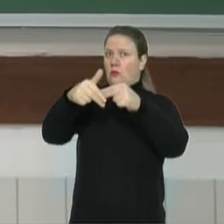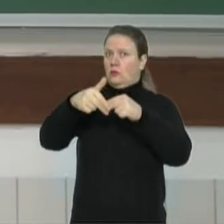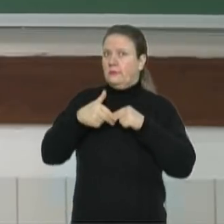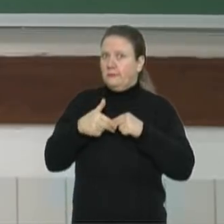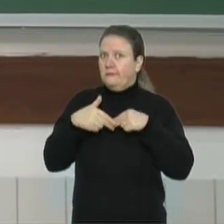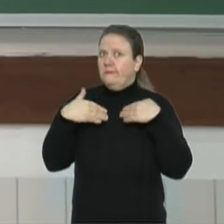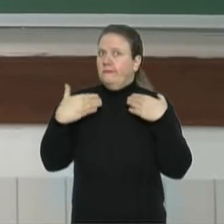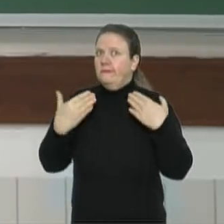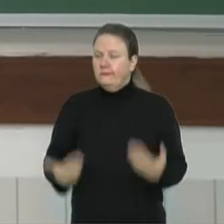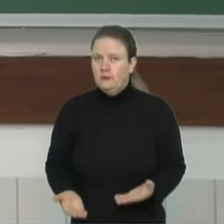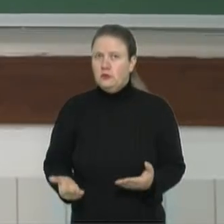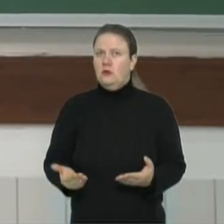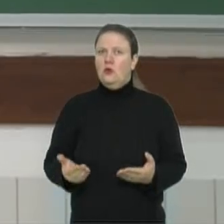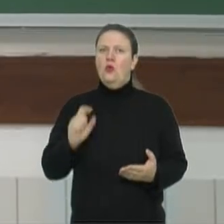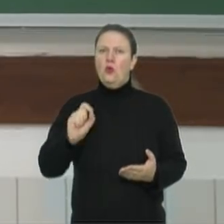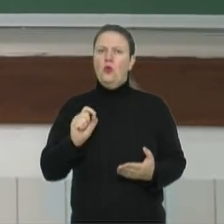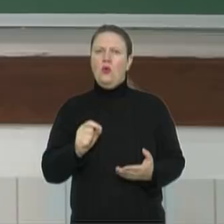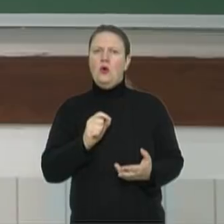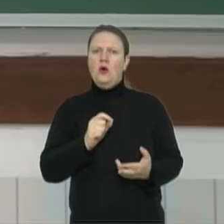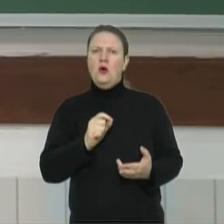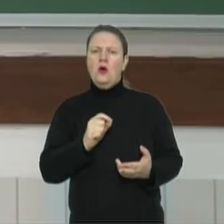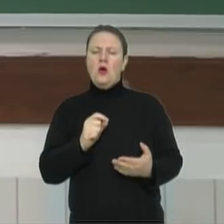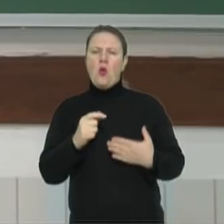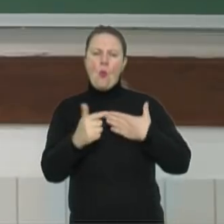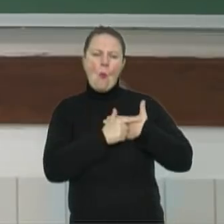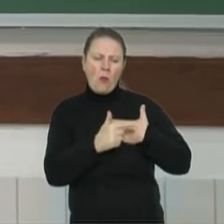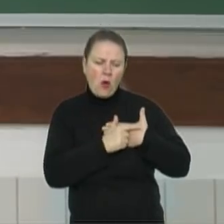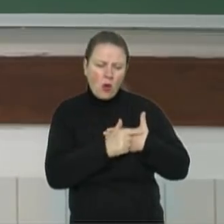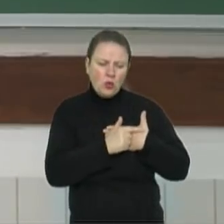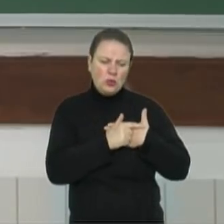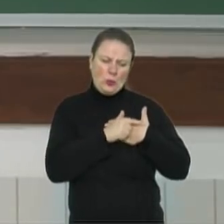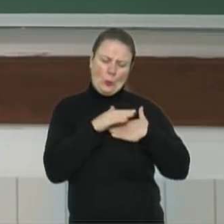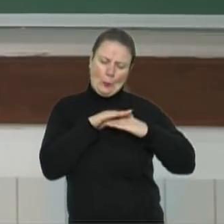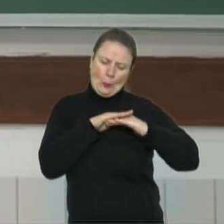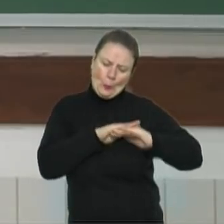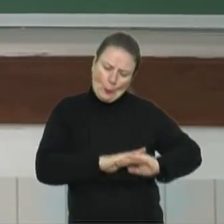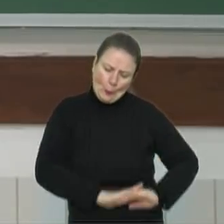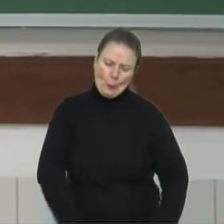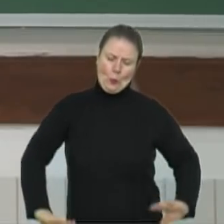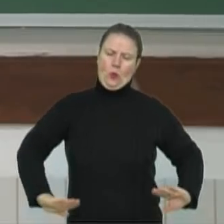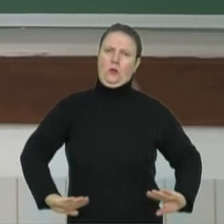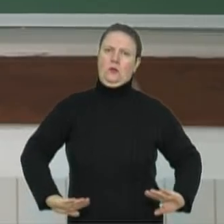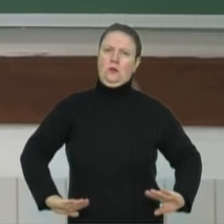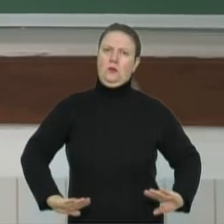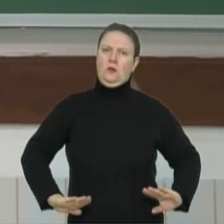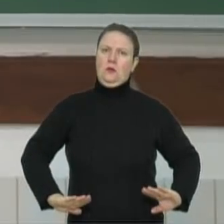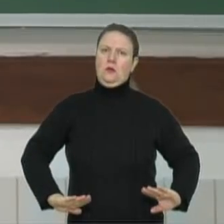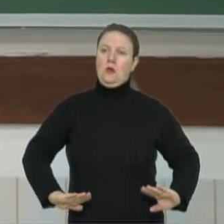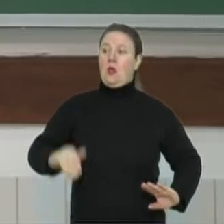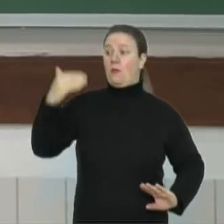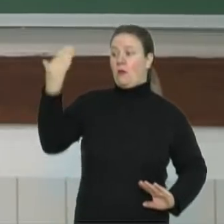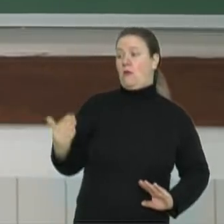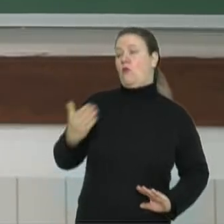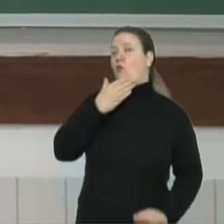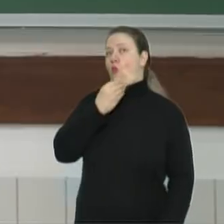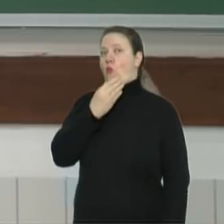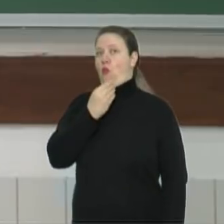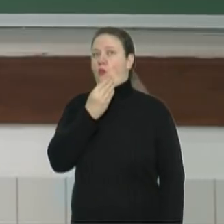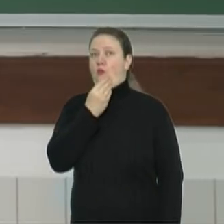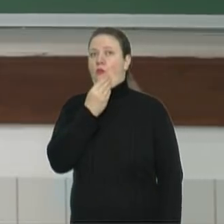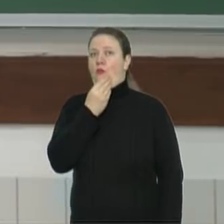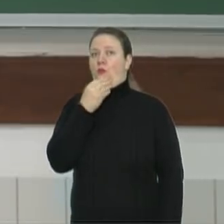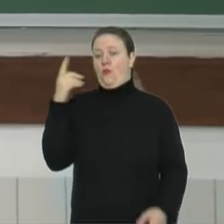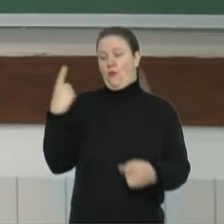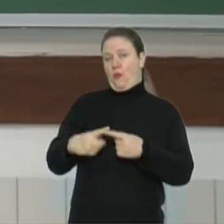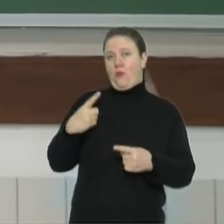né, a esse papel de submissão que foi colocado à mulher perante o homem, né? E é justamente